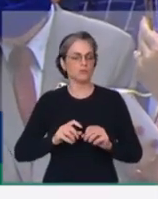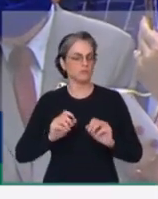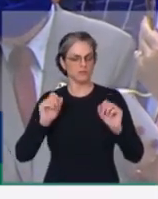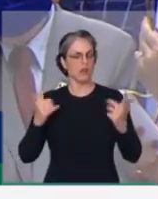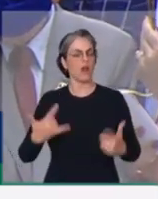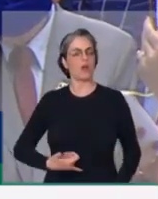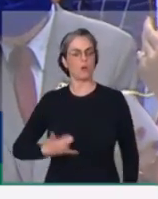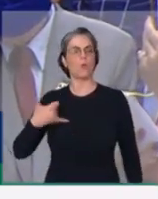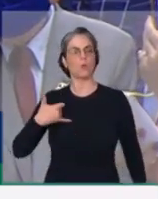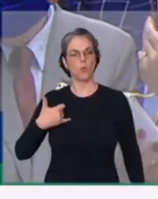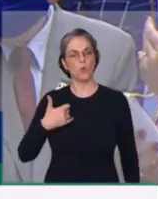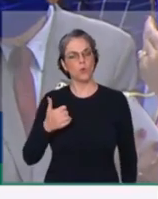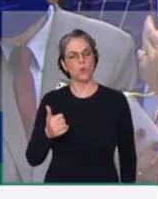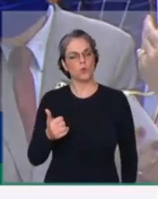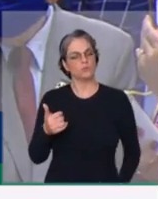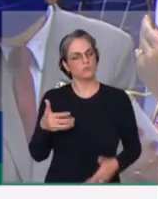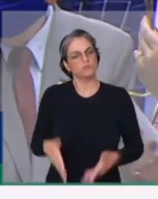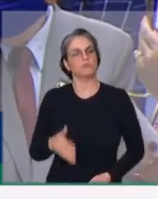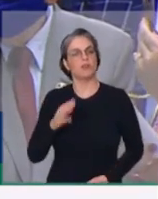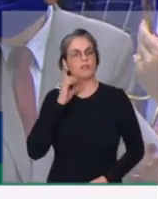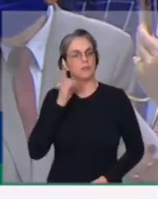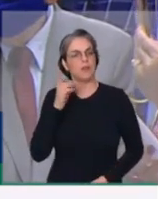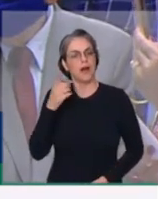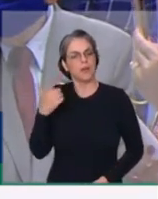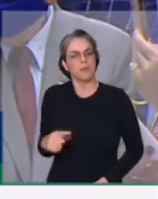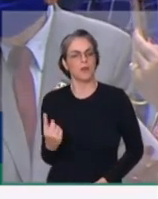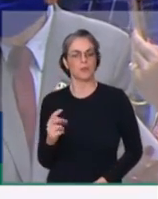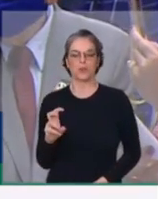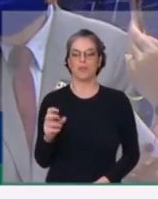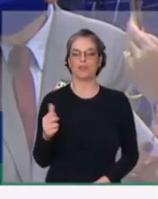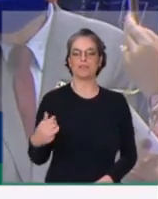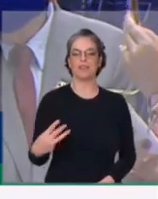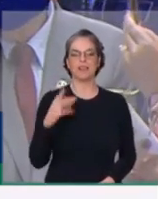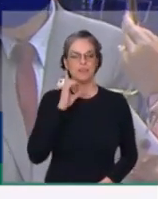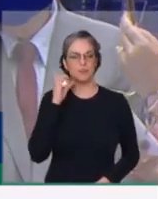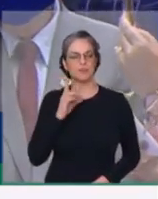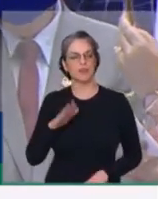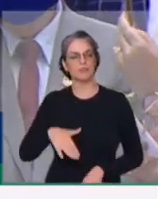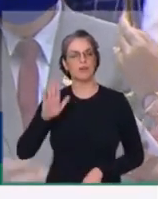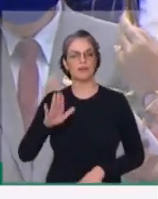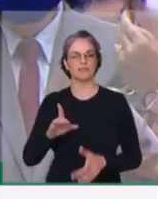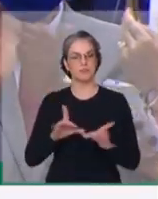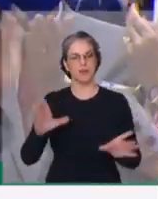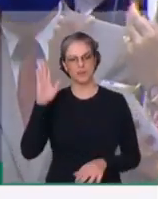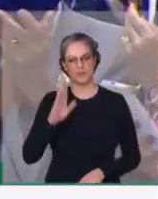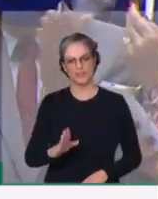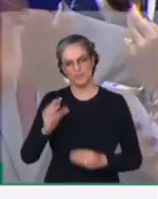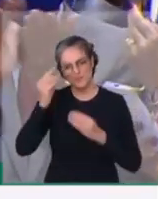um dos 513 deputados da Casa mais democrática do Brasil. Muito obrigado.